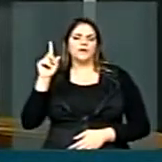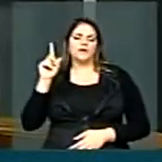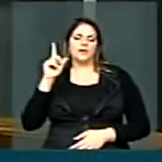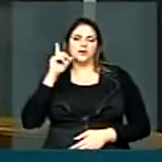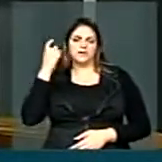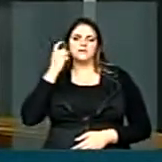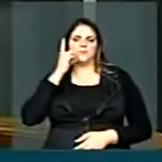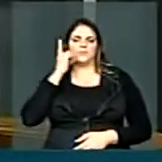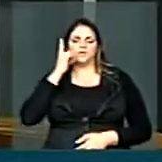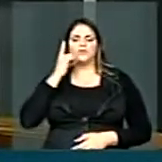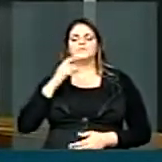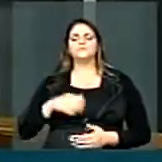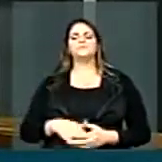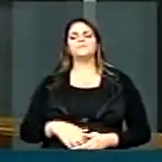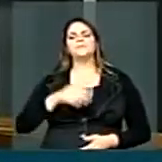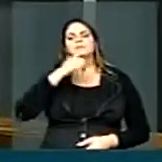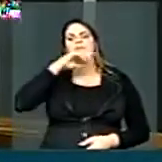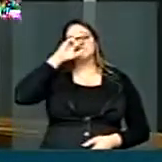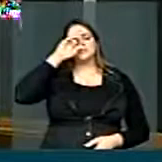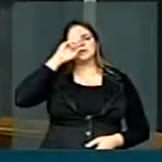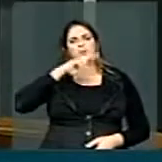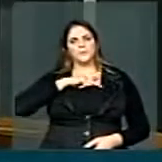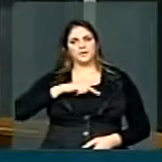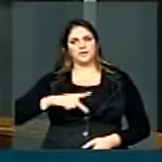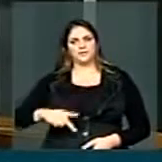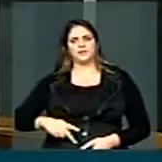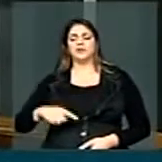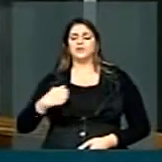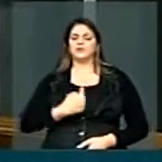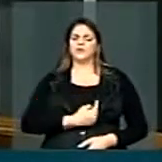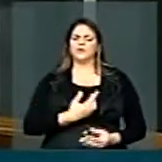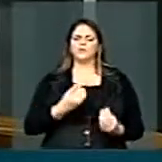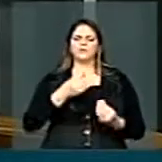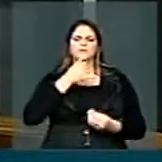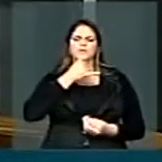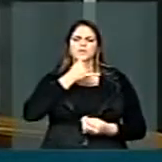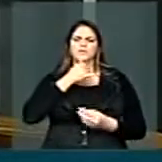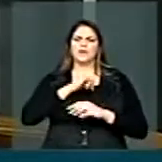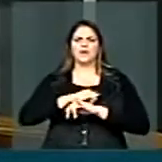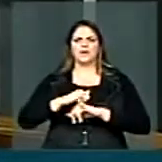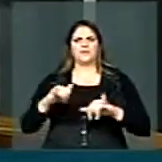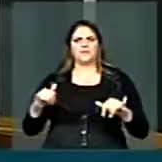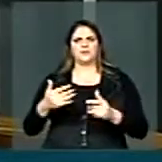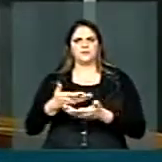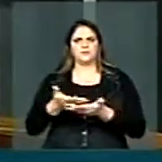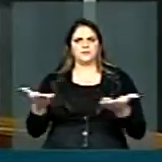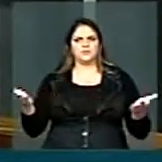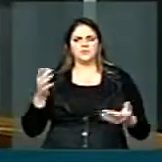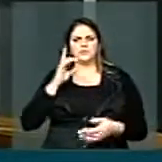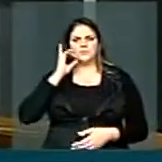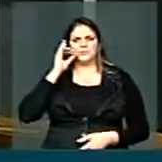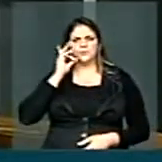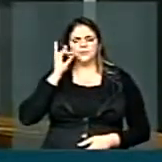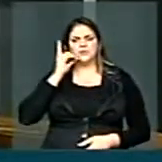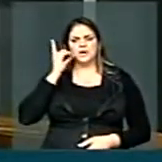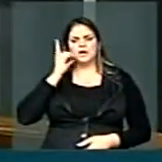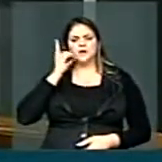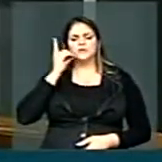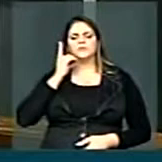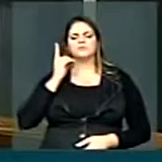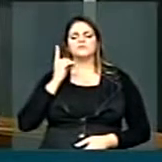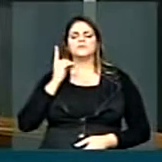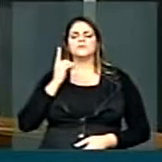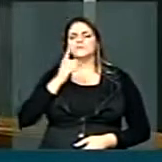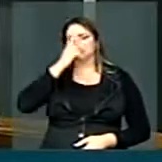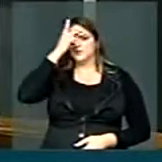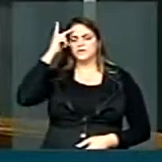Miranda. Senhor presidente, é com profundo pesar que comunica aos nobres pares e aos integrantes da bancada do PDT na